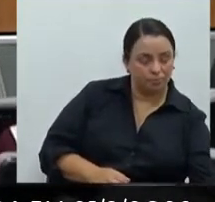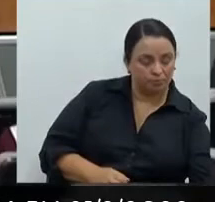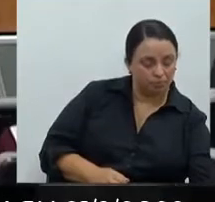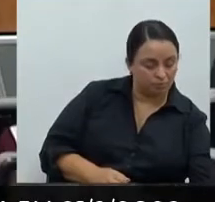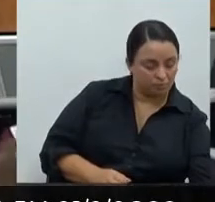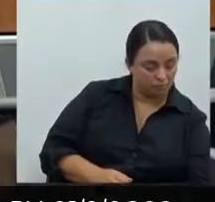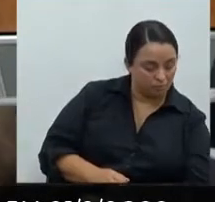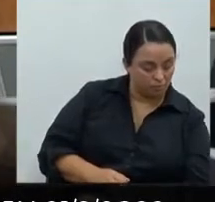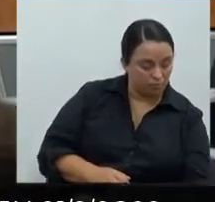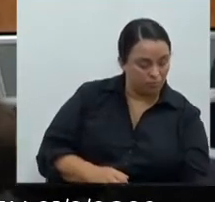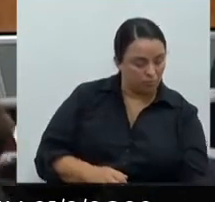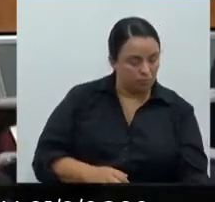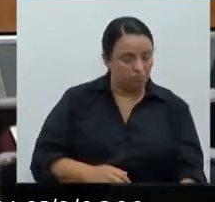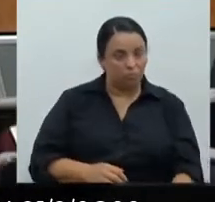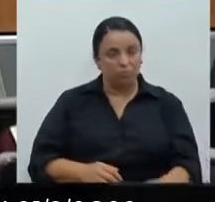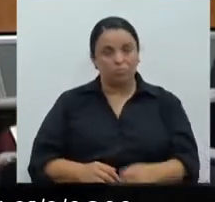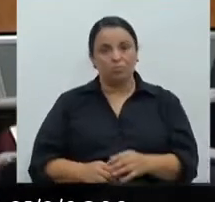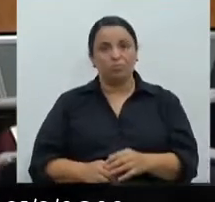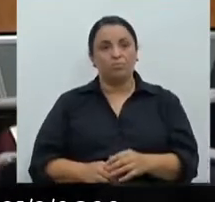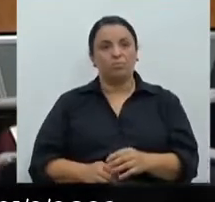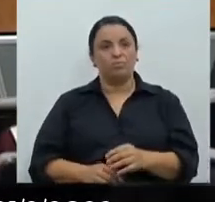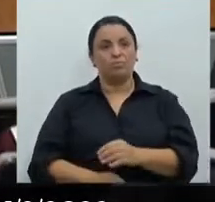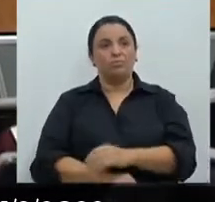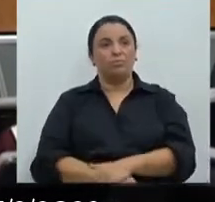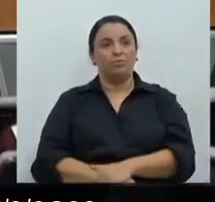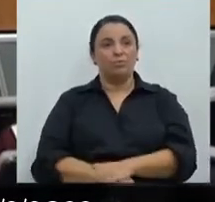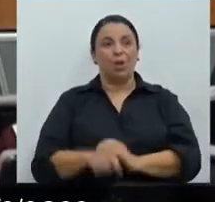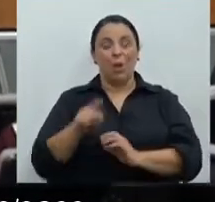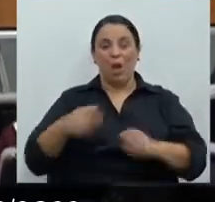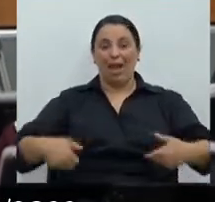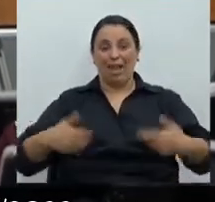Oh, nós estamos tendo um congestionamento de cadeiras aí, hein?